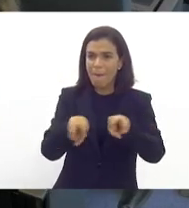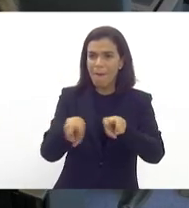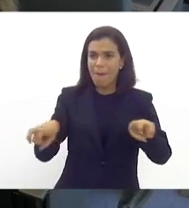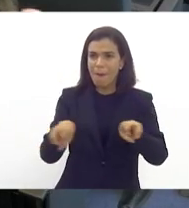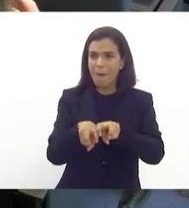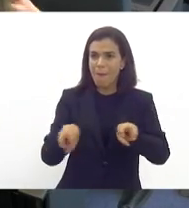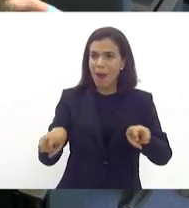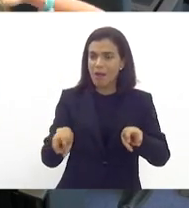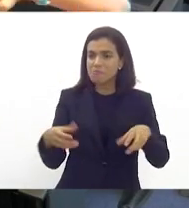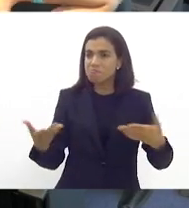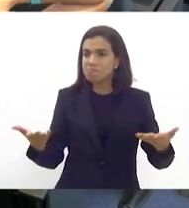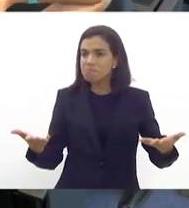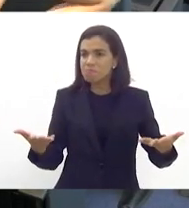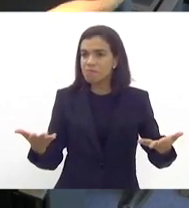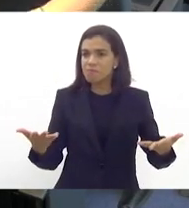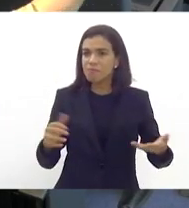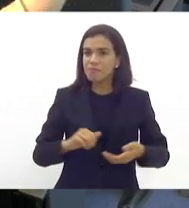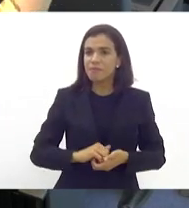aqui